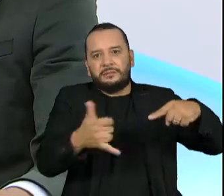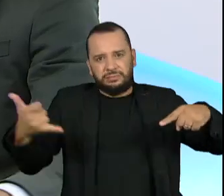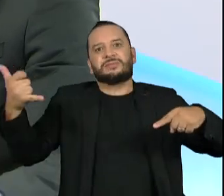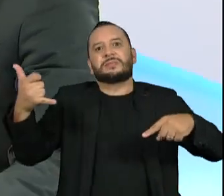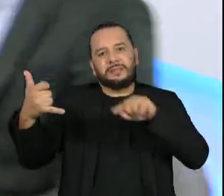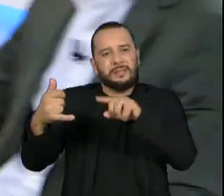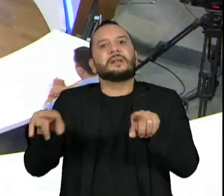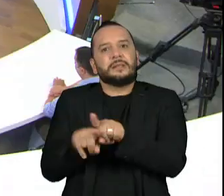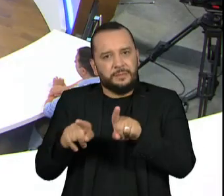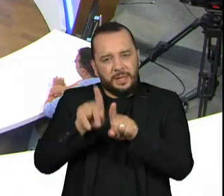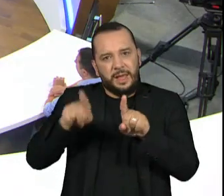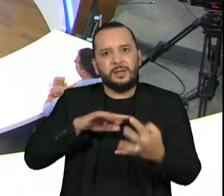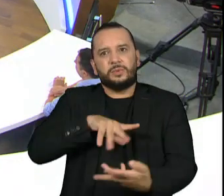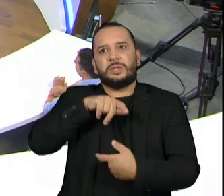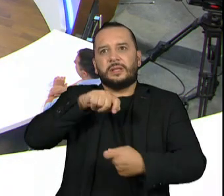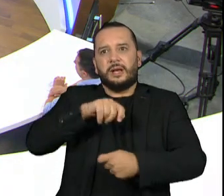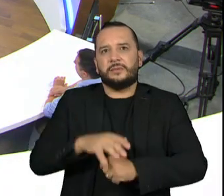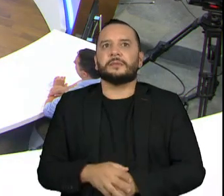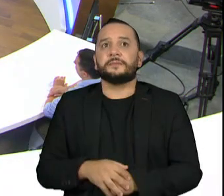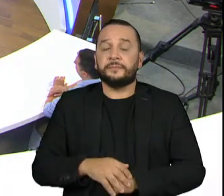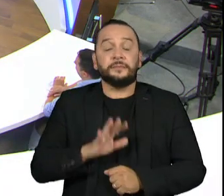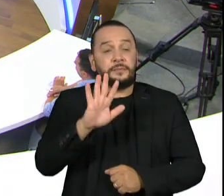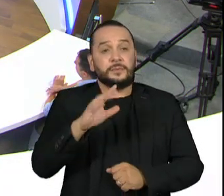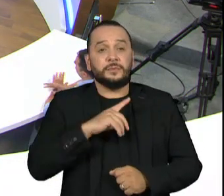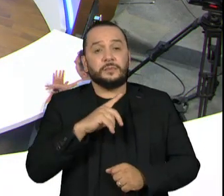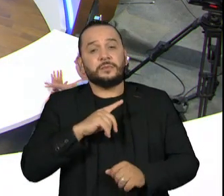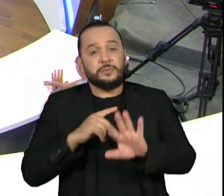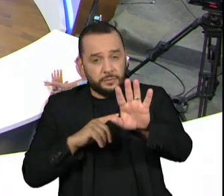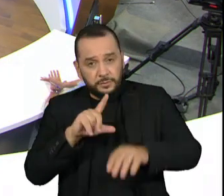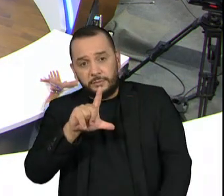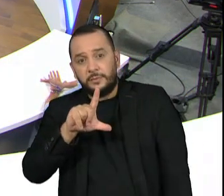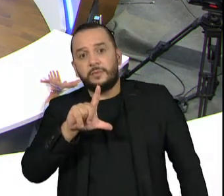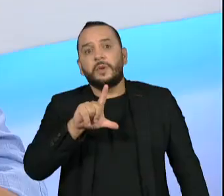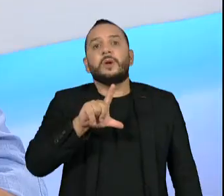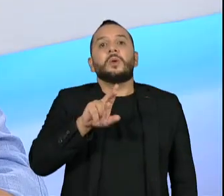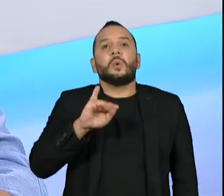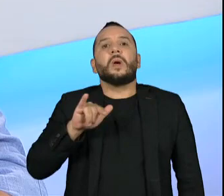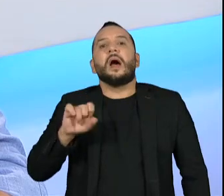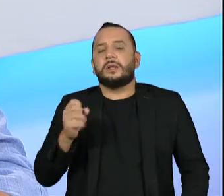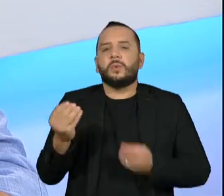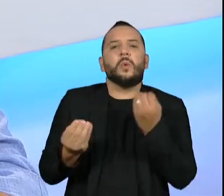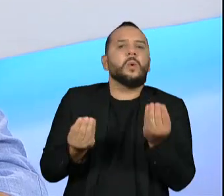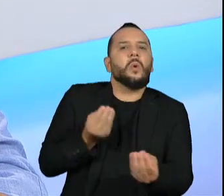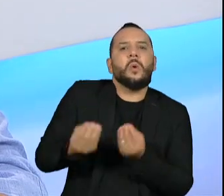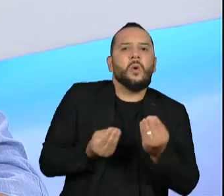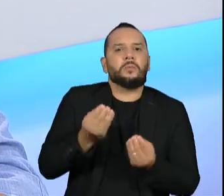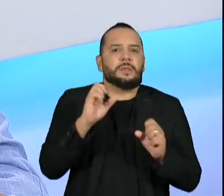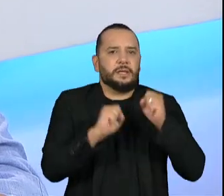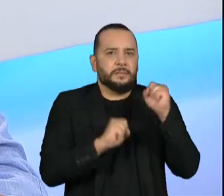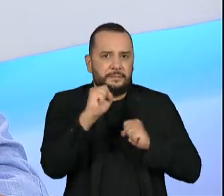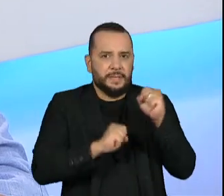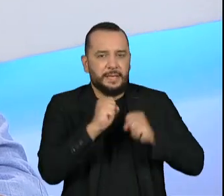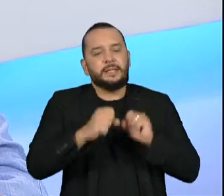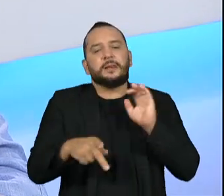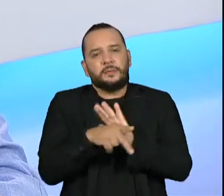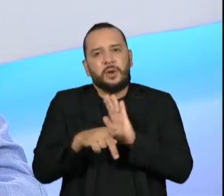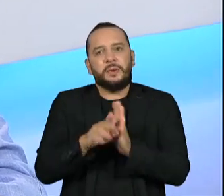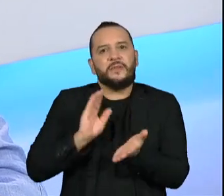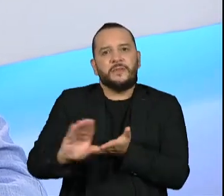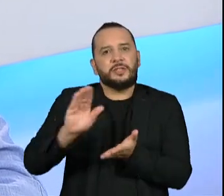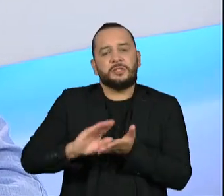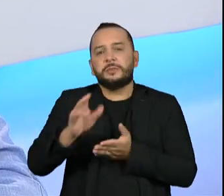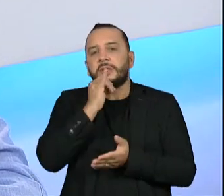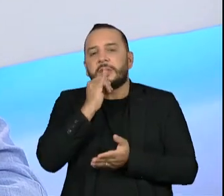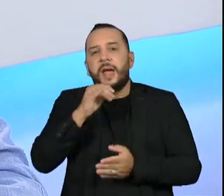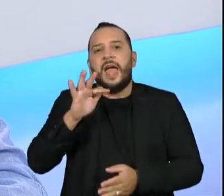ou seja se o carro tem um pouco a ver com isso porque é sobrinho de vencimento das montadoras Mais especificamente na fórmula Aí a gente vê a